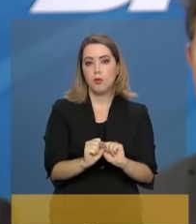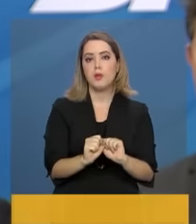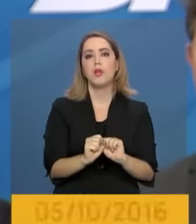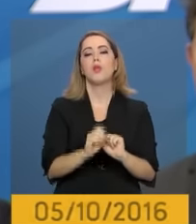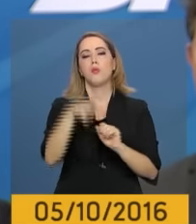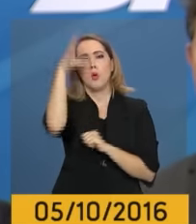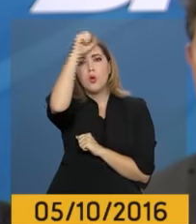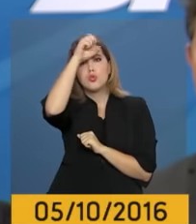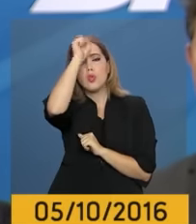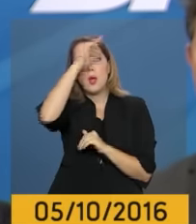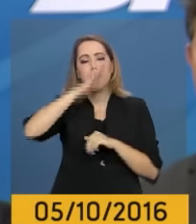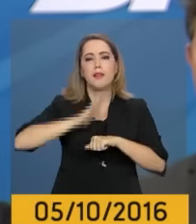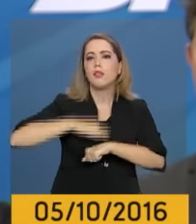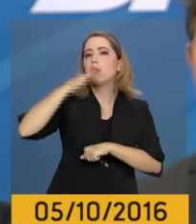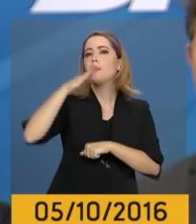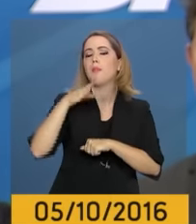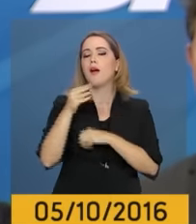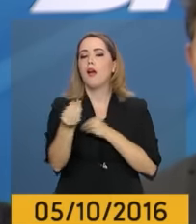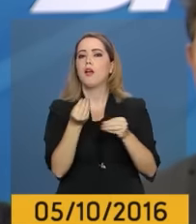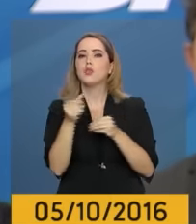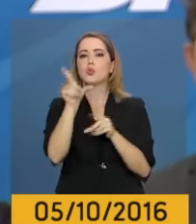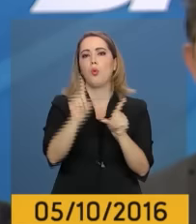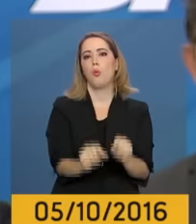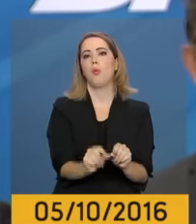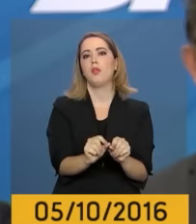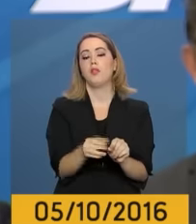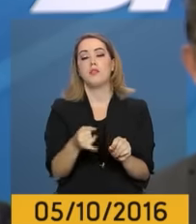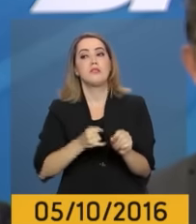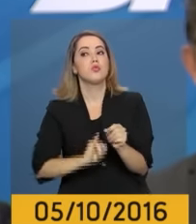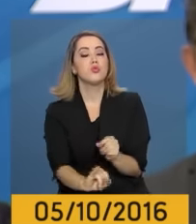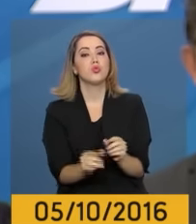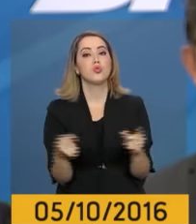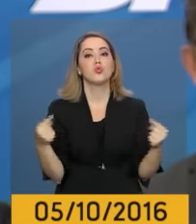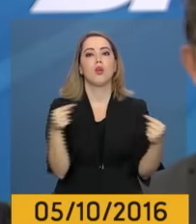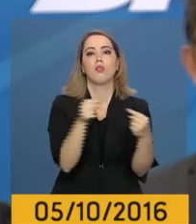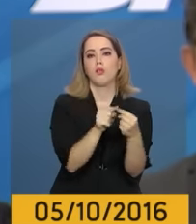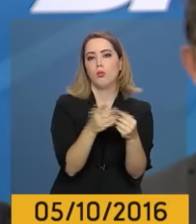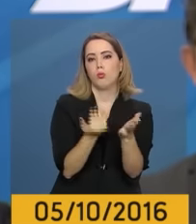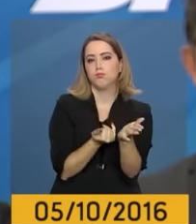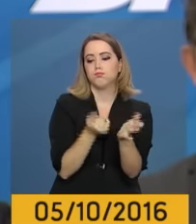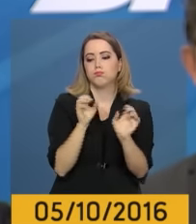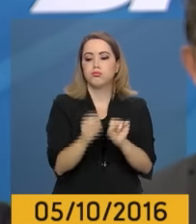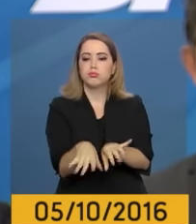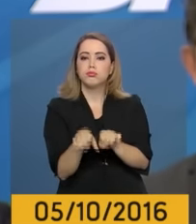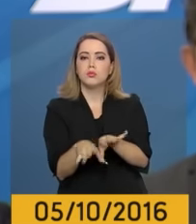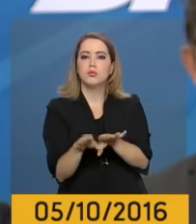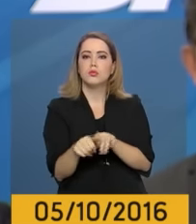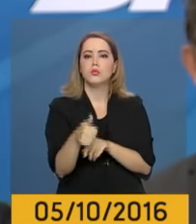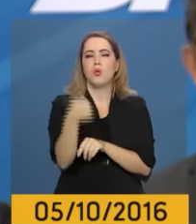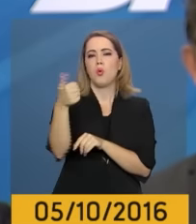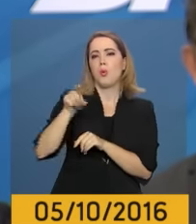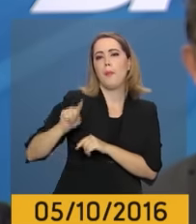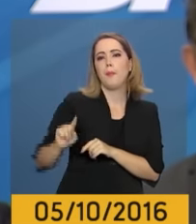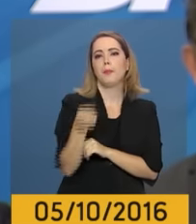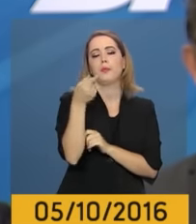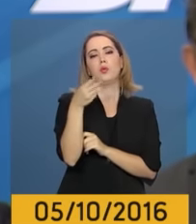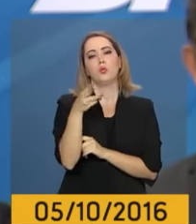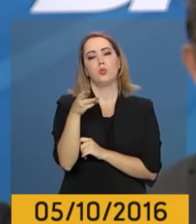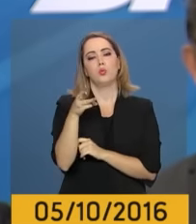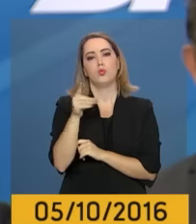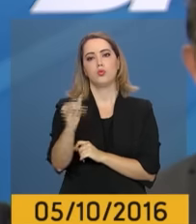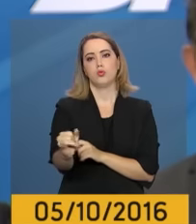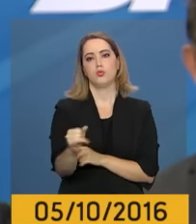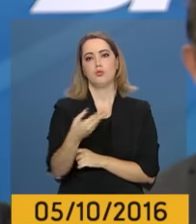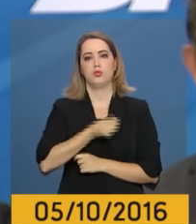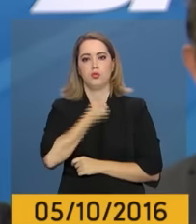aprender mais ou menos conforme os estímulos que ela teve lá nos primeiros mil dias, os primeiros meses e anos de